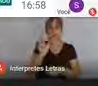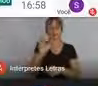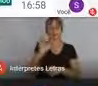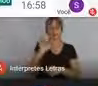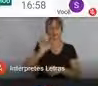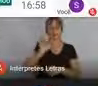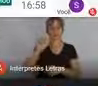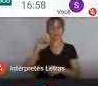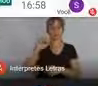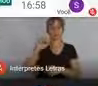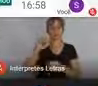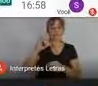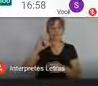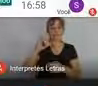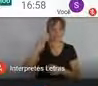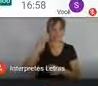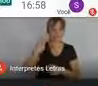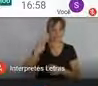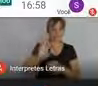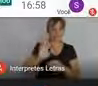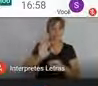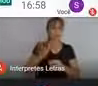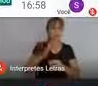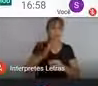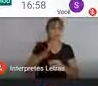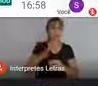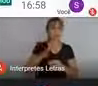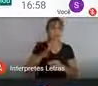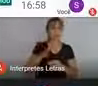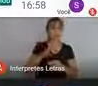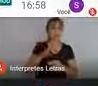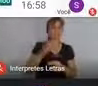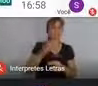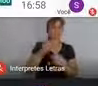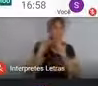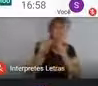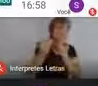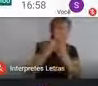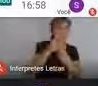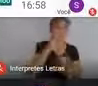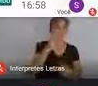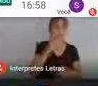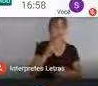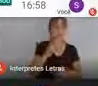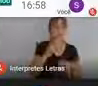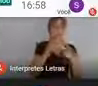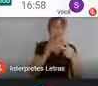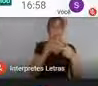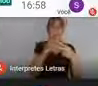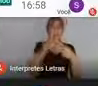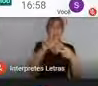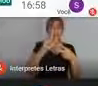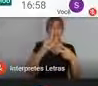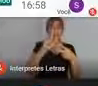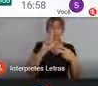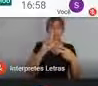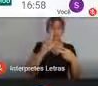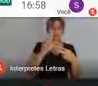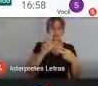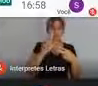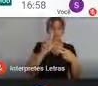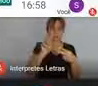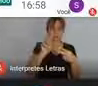a resposta libélula aparece já somente na fala dos mais jovens. Inclusive, as 2 crianças aqui da